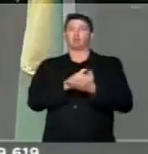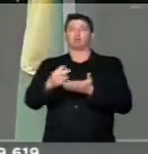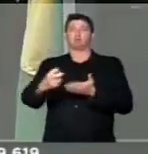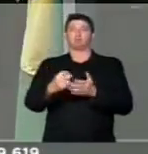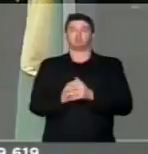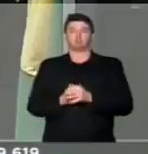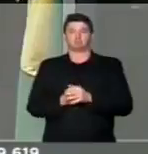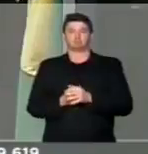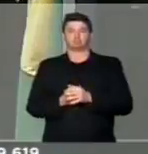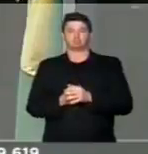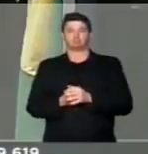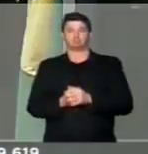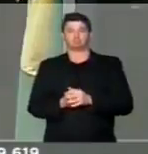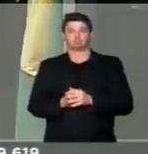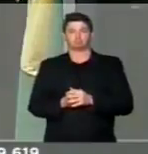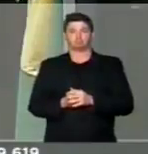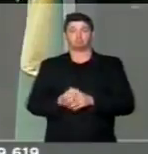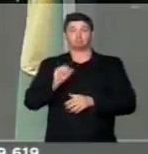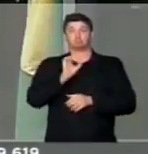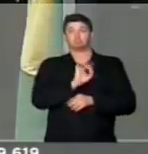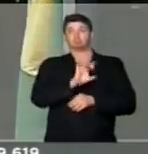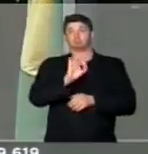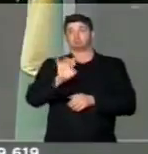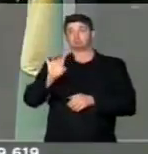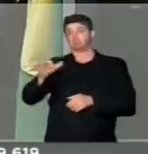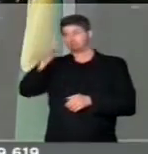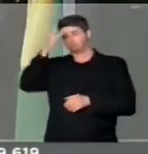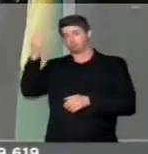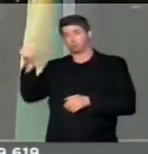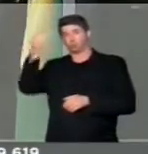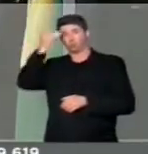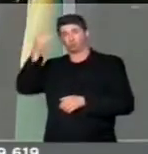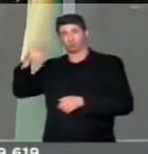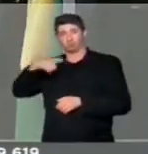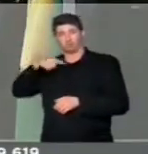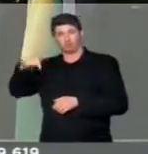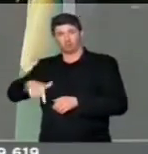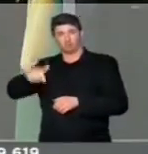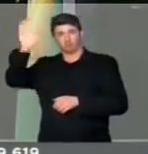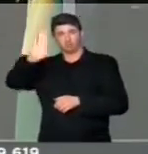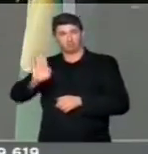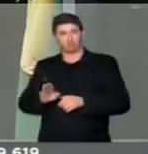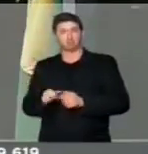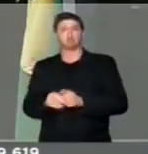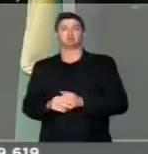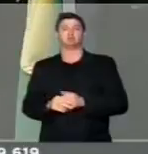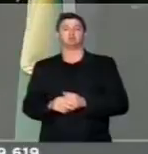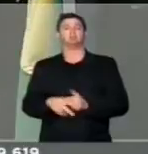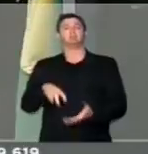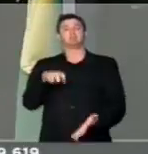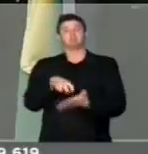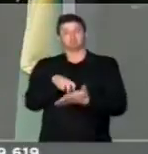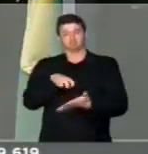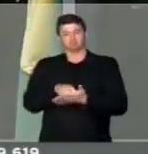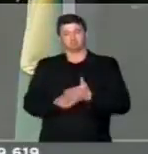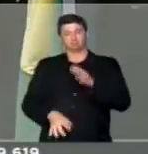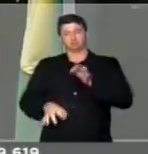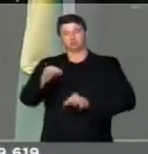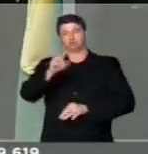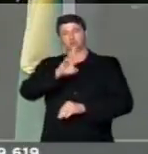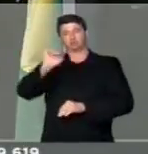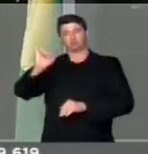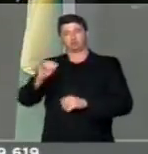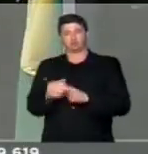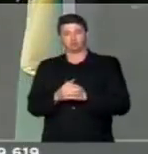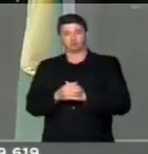impeachment. E que cada um que tenha culpa no cartório nesse país seja punido pela justiça